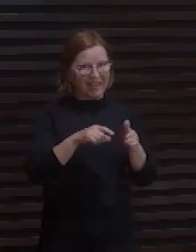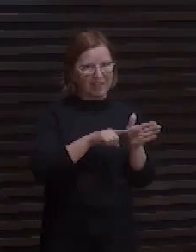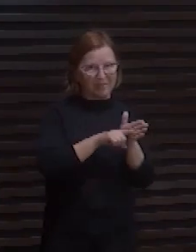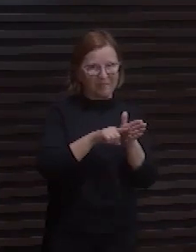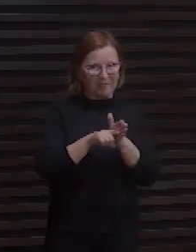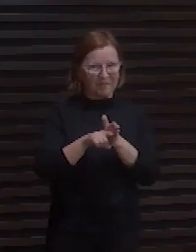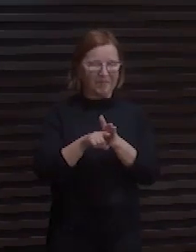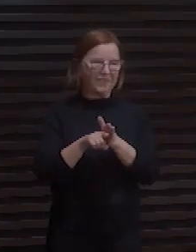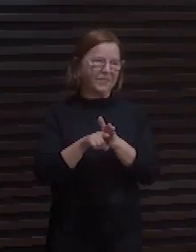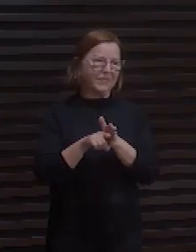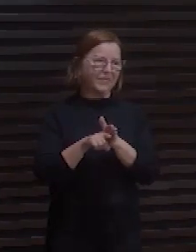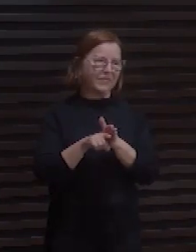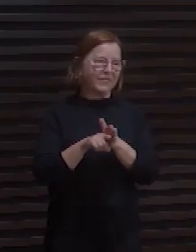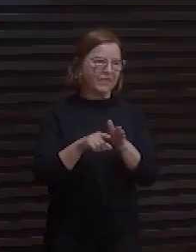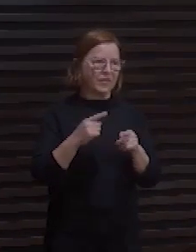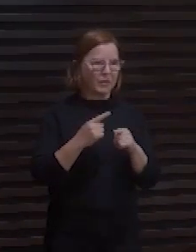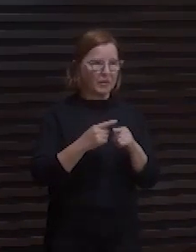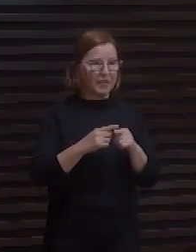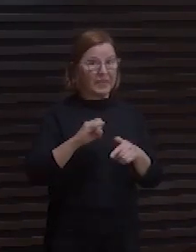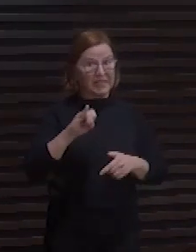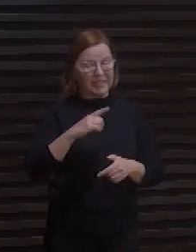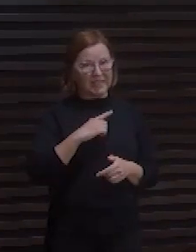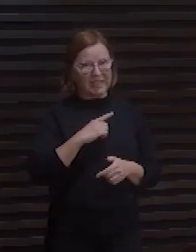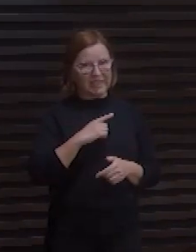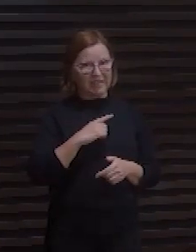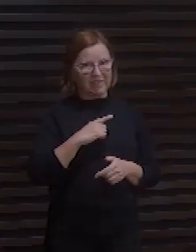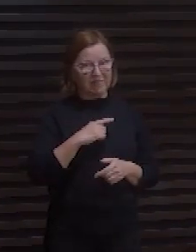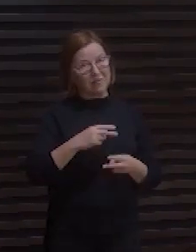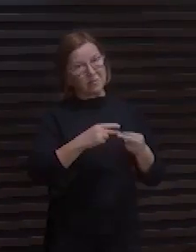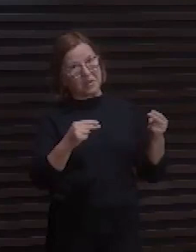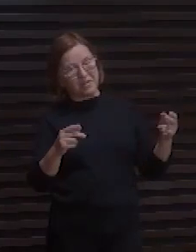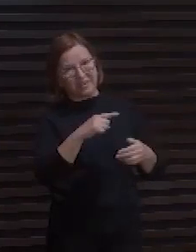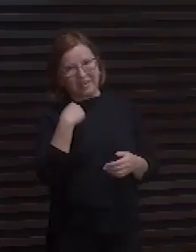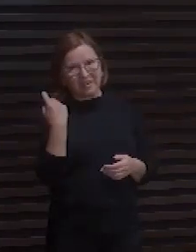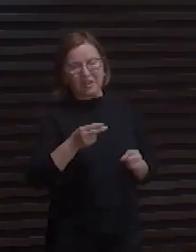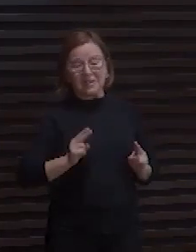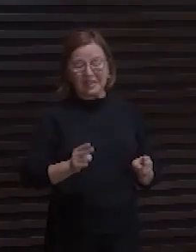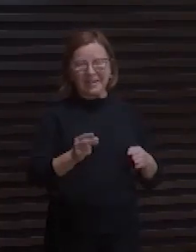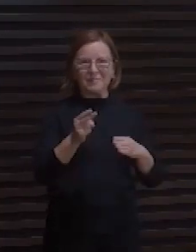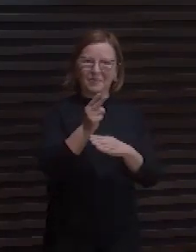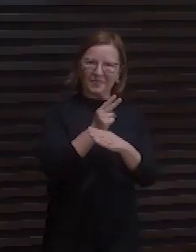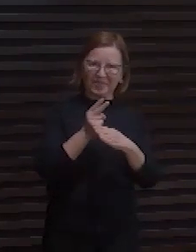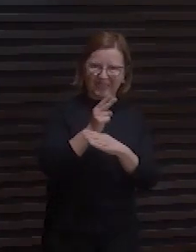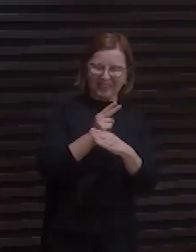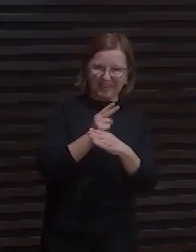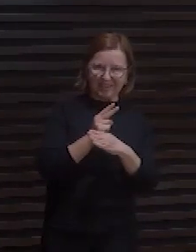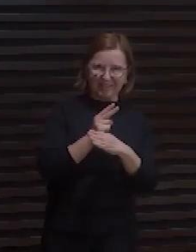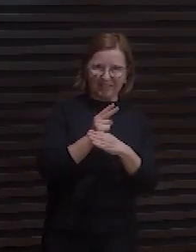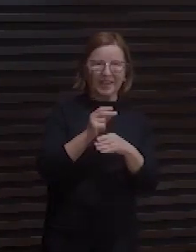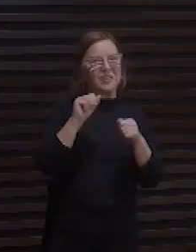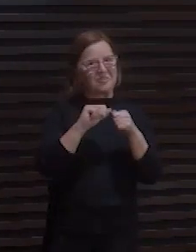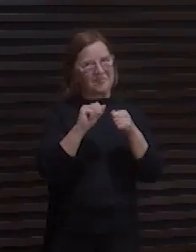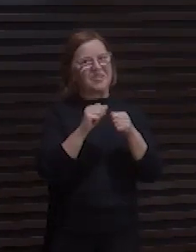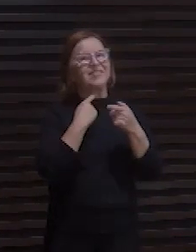pergunta, porque se existe algo que nós sempre buscamos, é fazer a